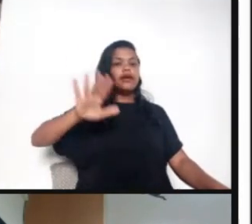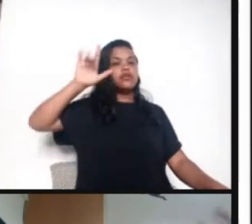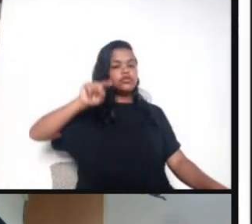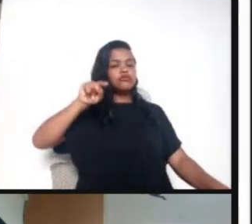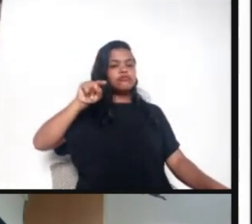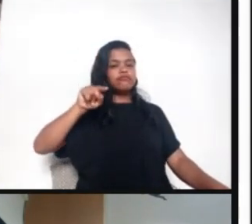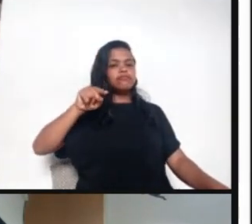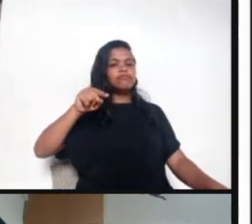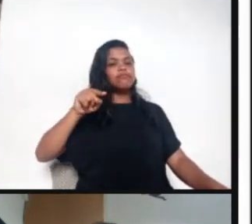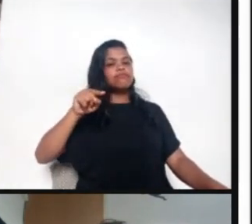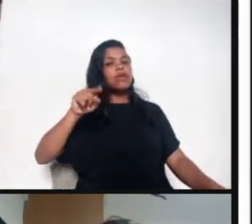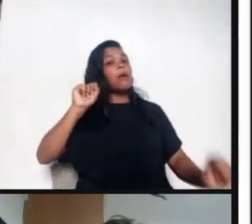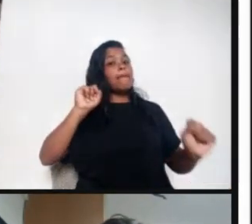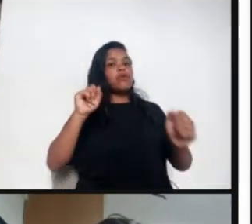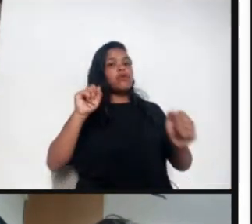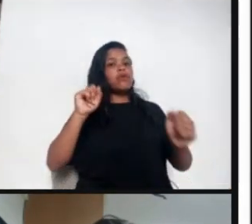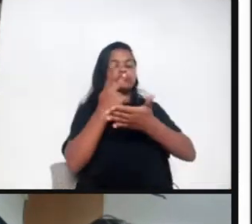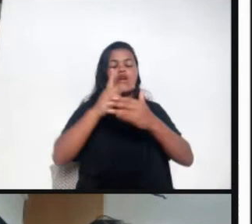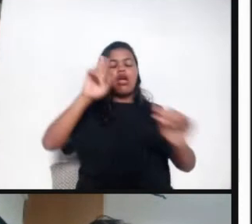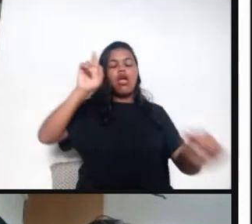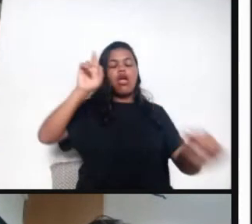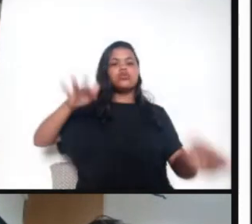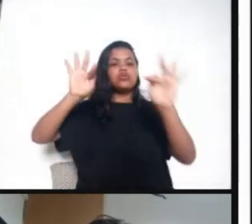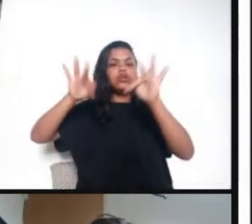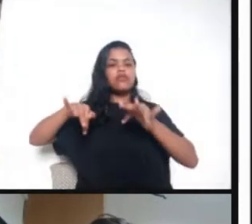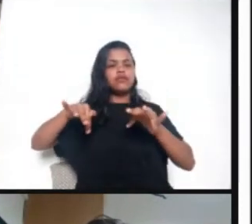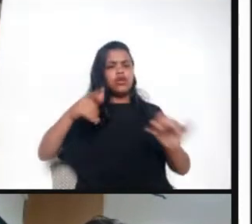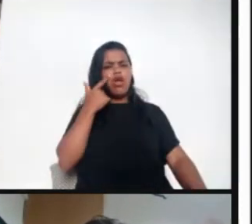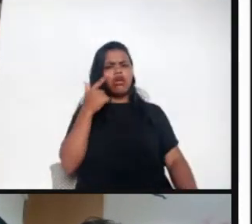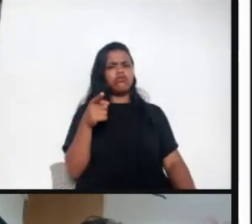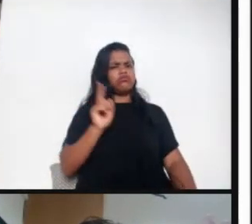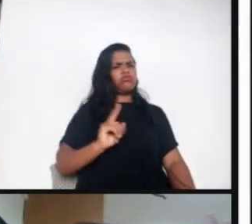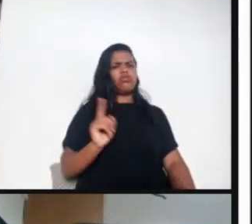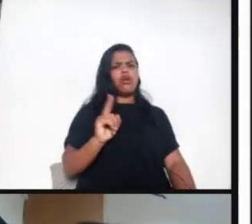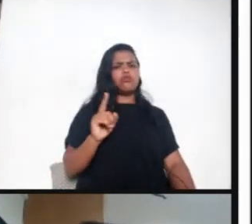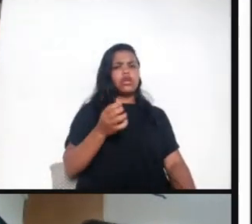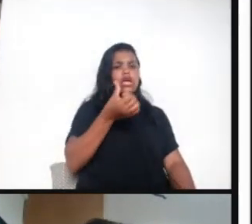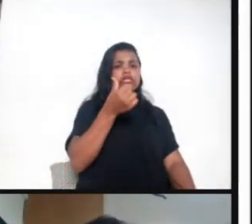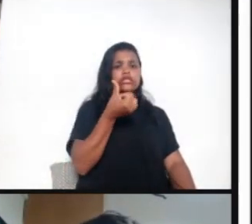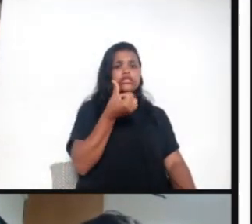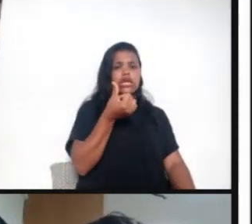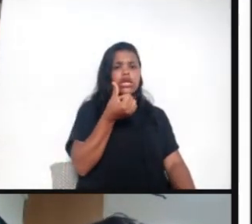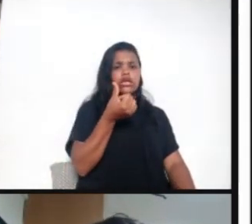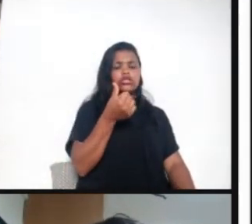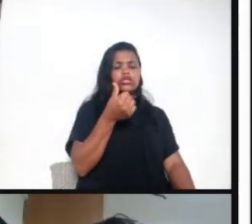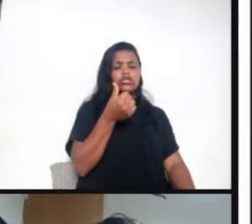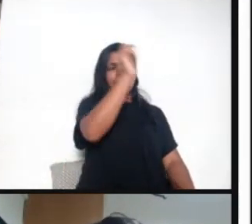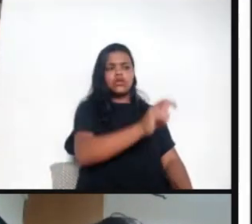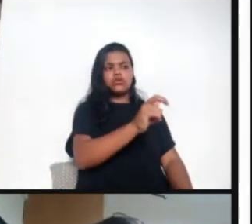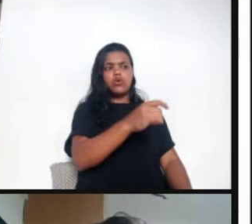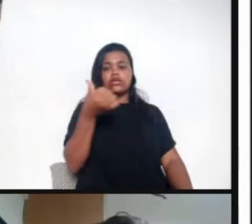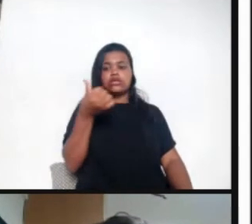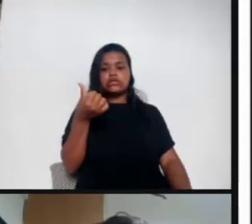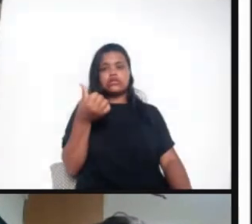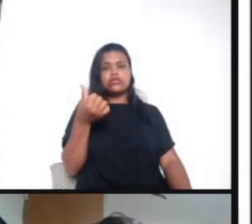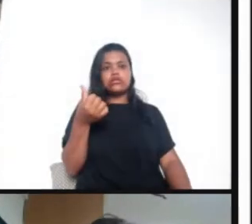pegam o resultado final e dizem: não, de 6 pacientes, 6 negativaram, então 100% de eficácia. A